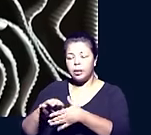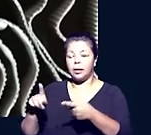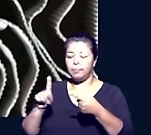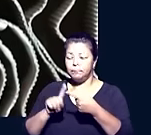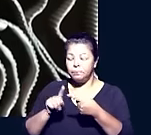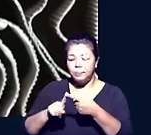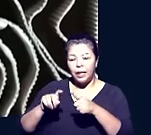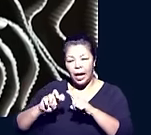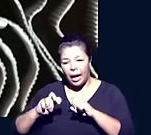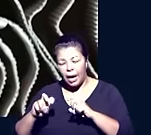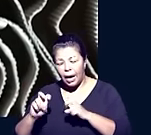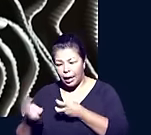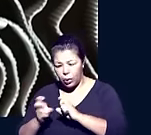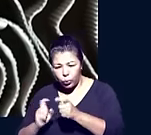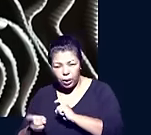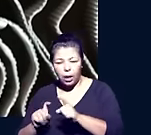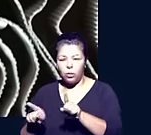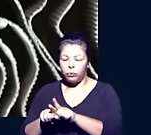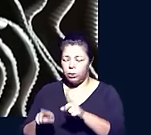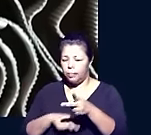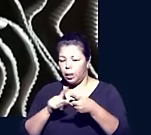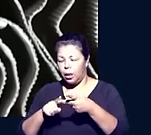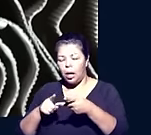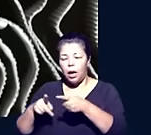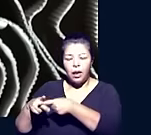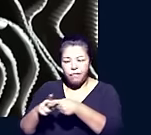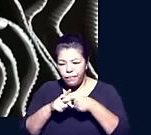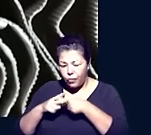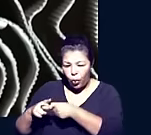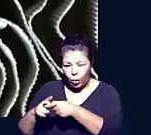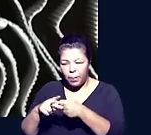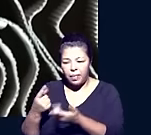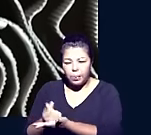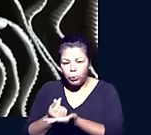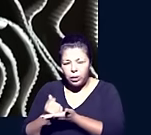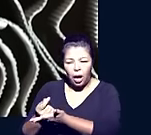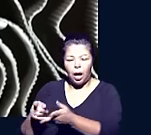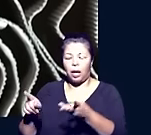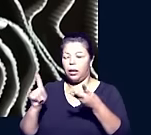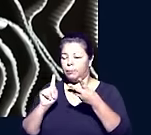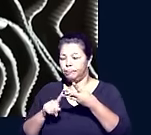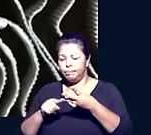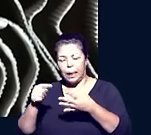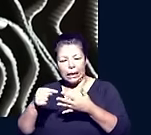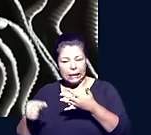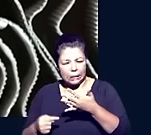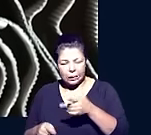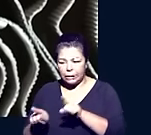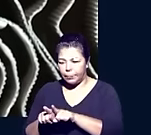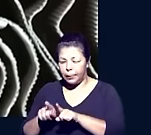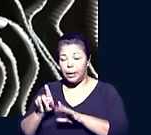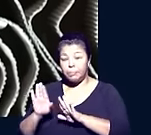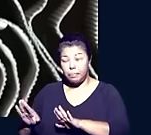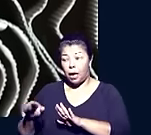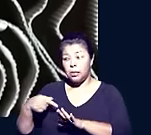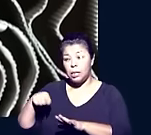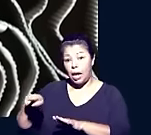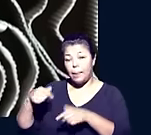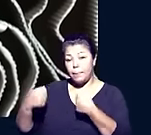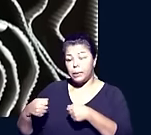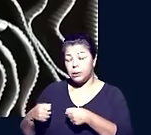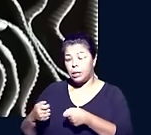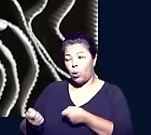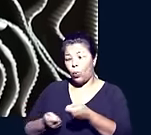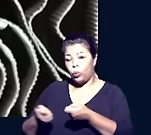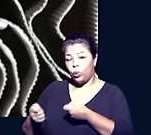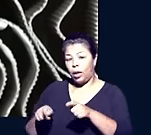foi na reforma tributária num seria Franca de quem Gere Os destinos da economia e de quem vota as